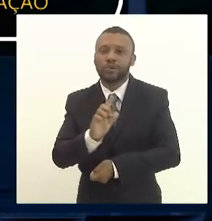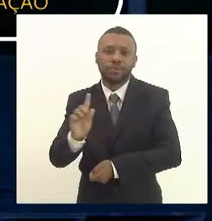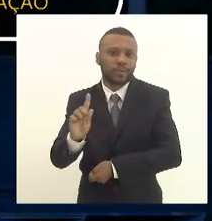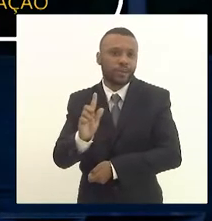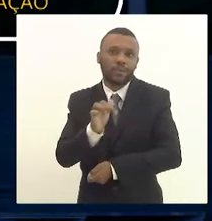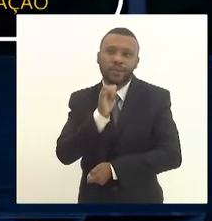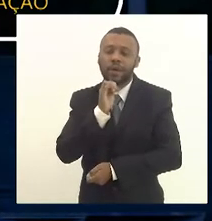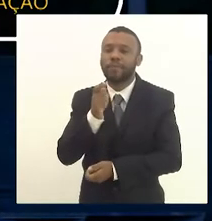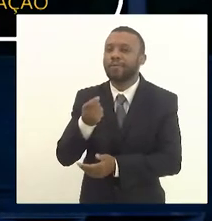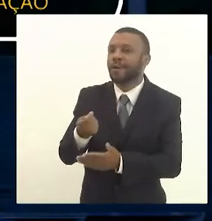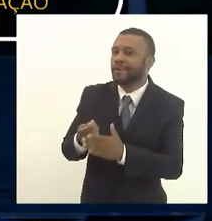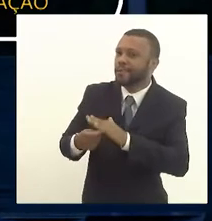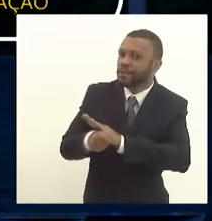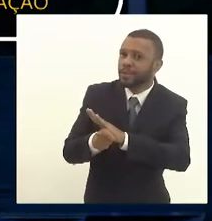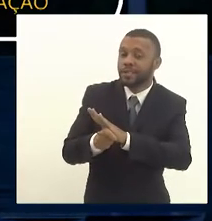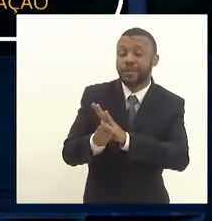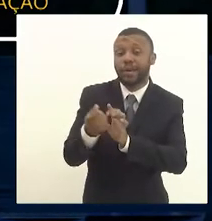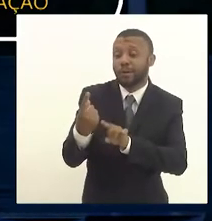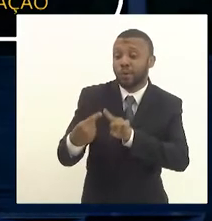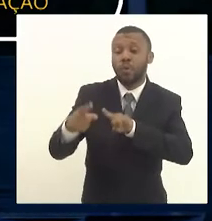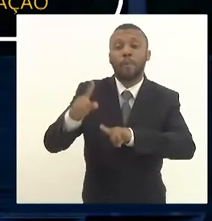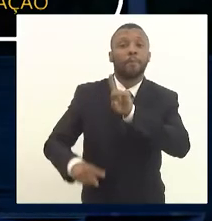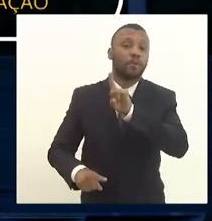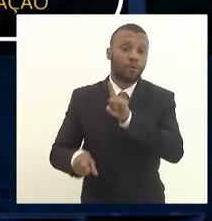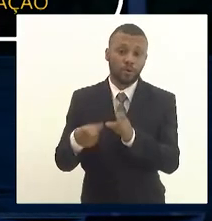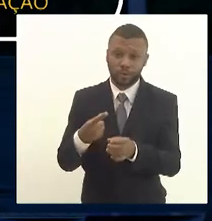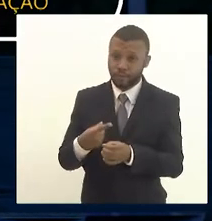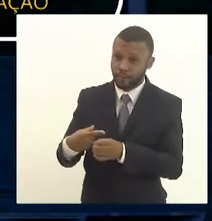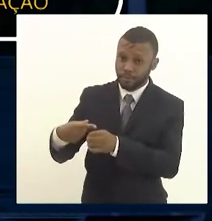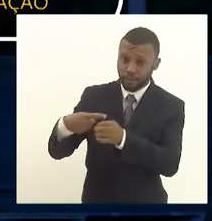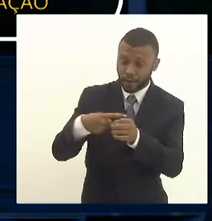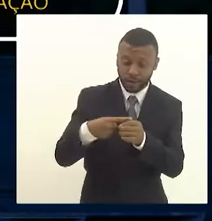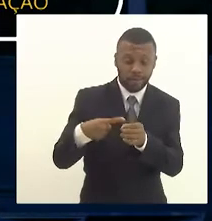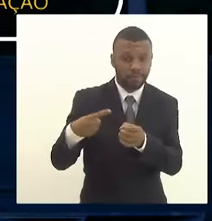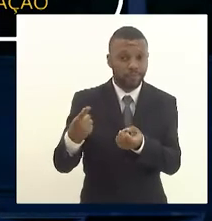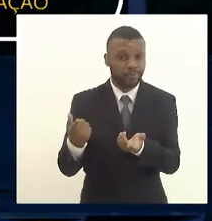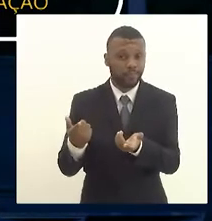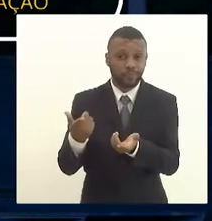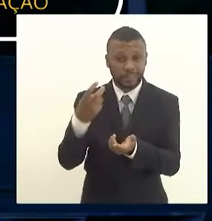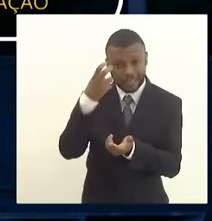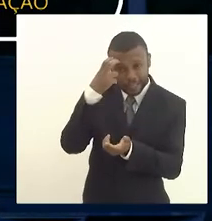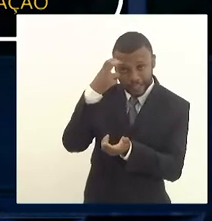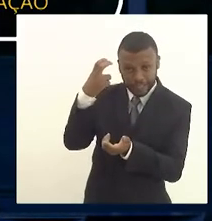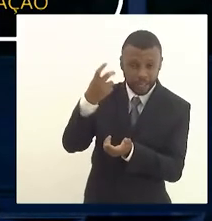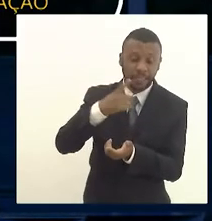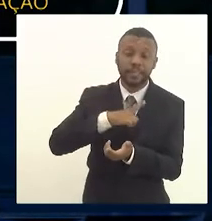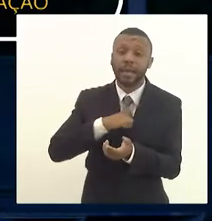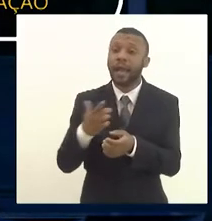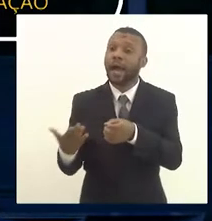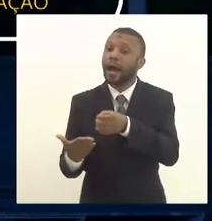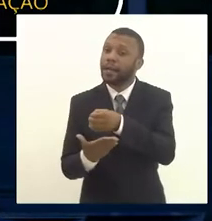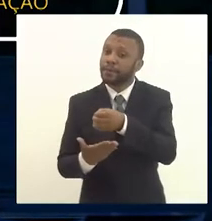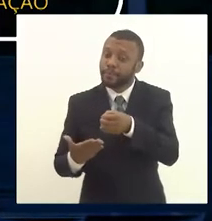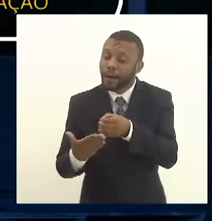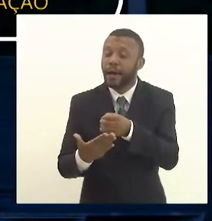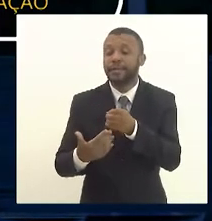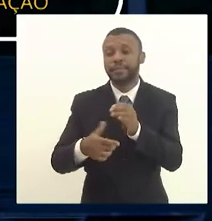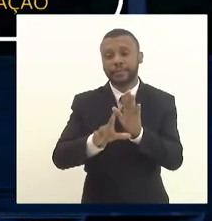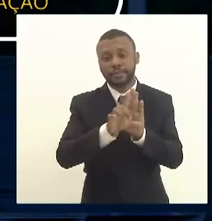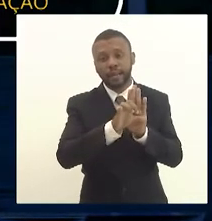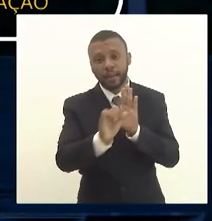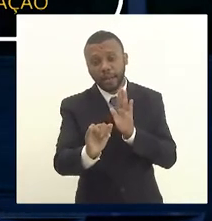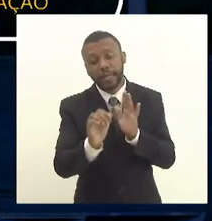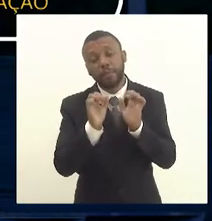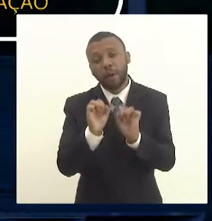bairro inteligente, né? E aí existem as balizas legais que podem conduzir a um cenário de até 50 pontos, algo que